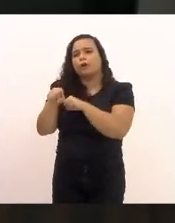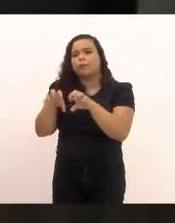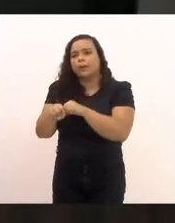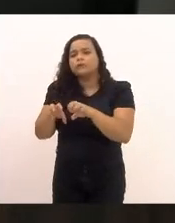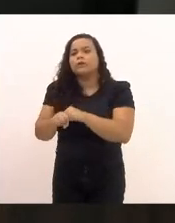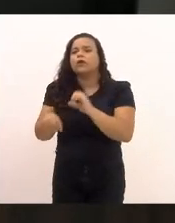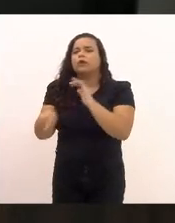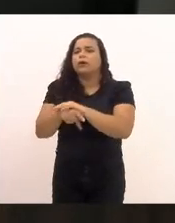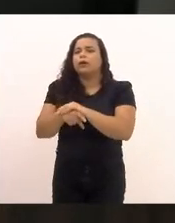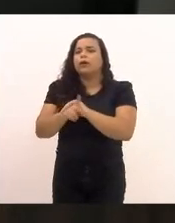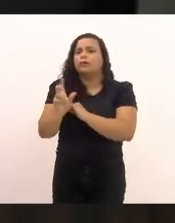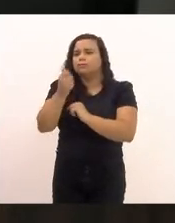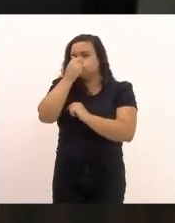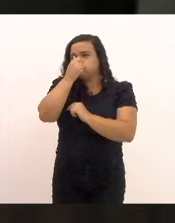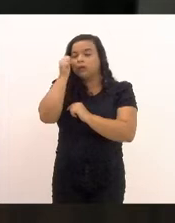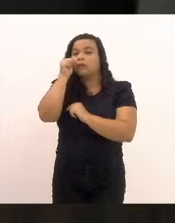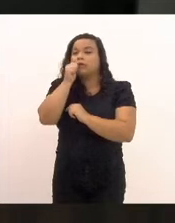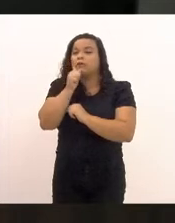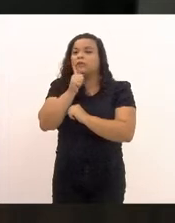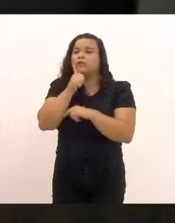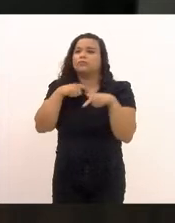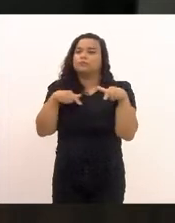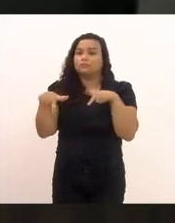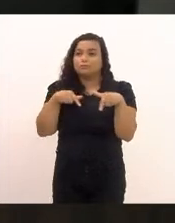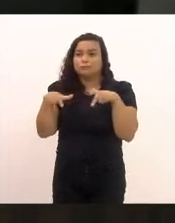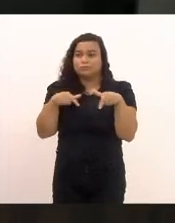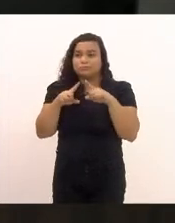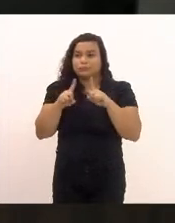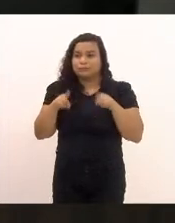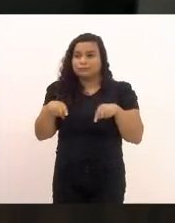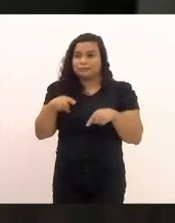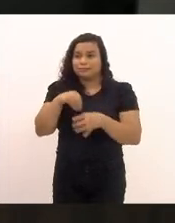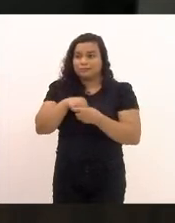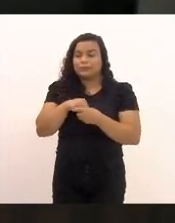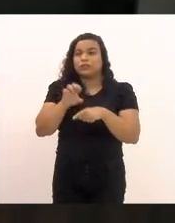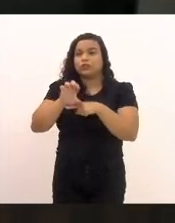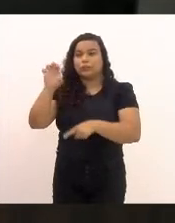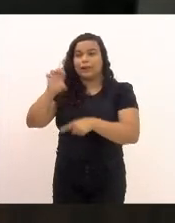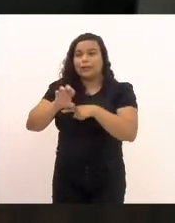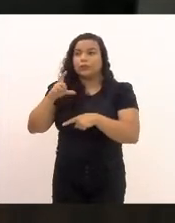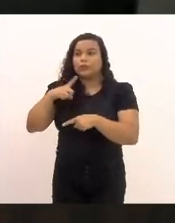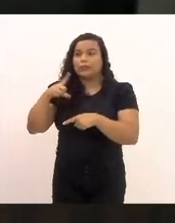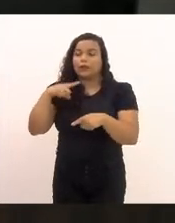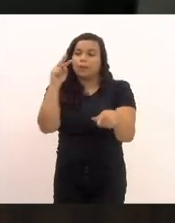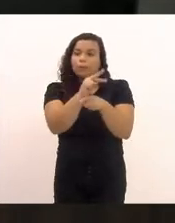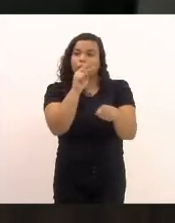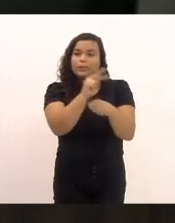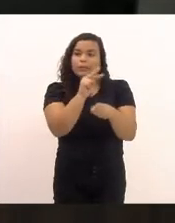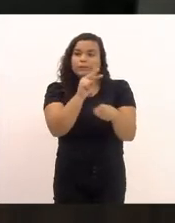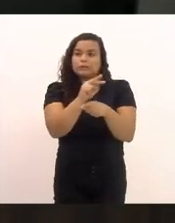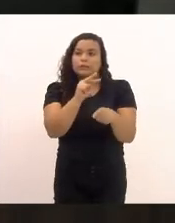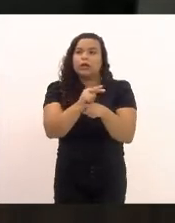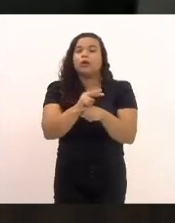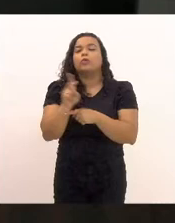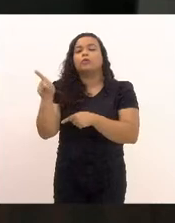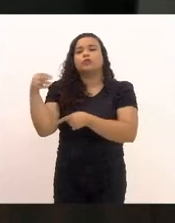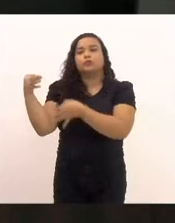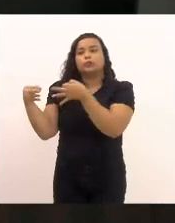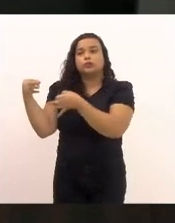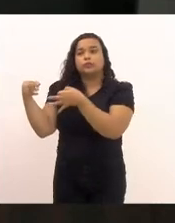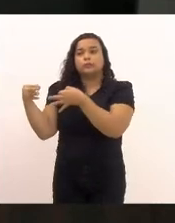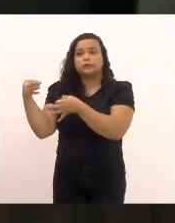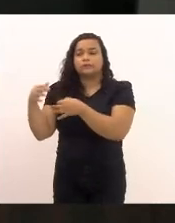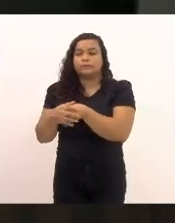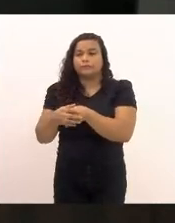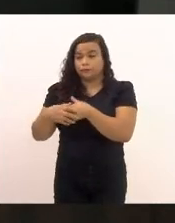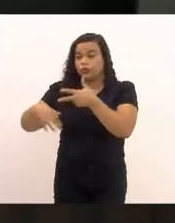que estejam sobre o alcance de medidas protetivas determinadas pelo Poder Judiciário, no portal de transparência do Governo do Estado.